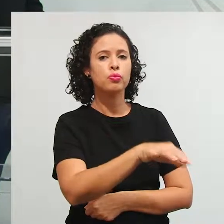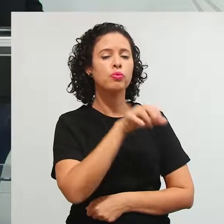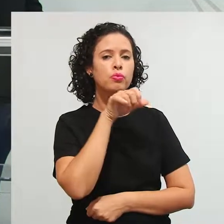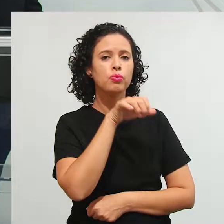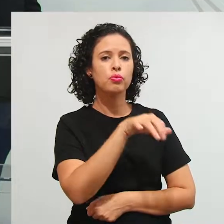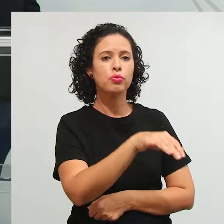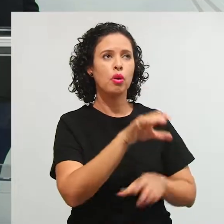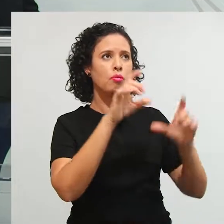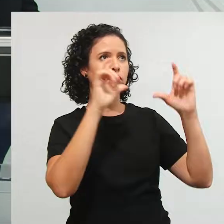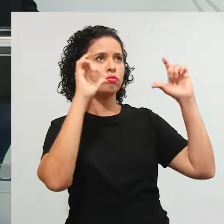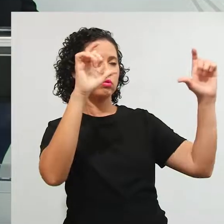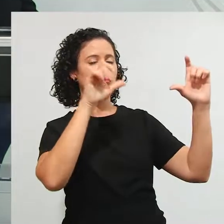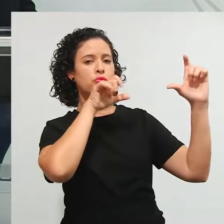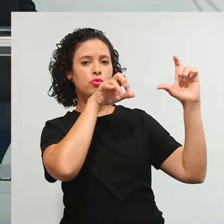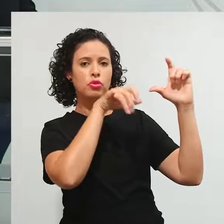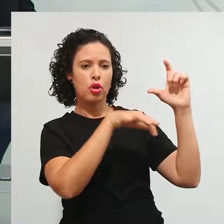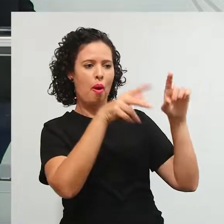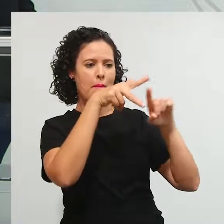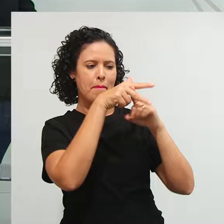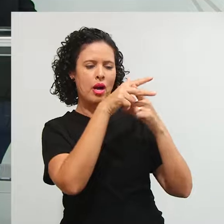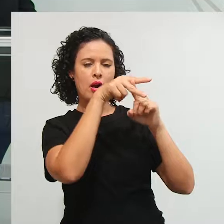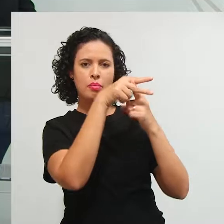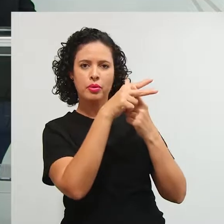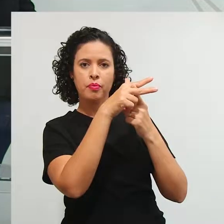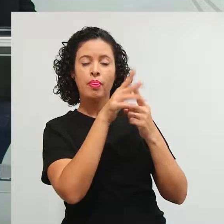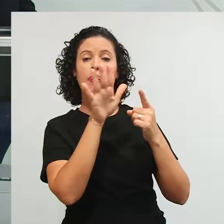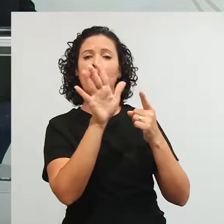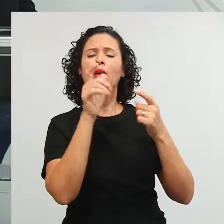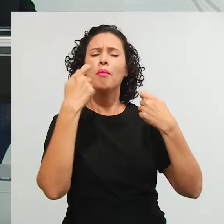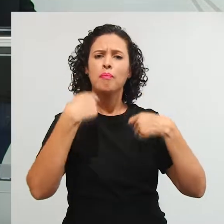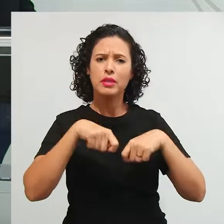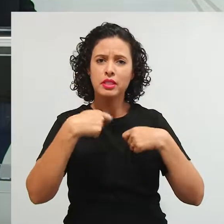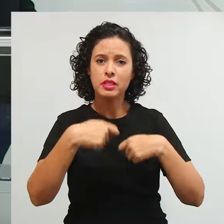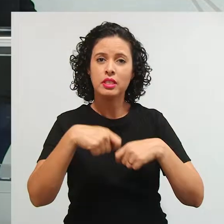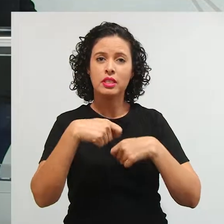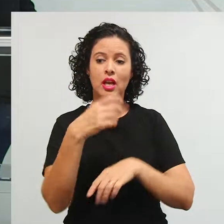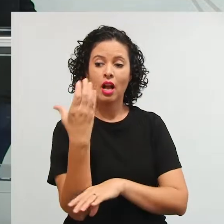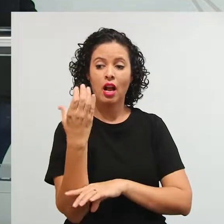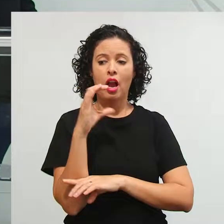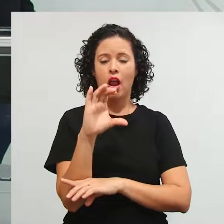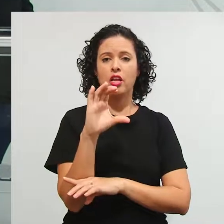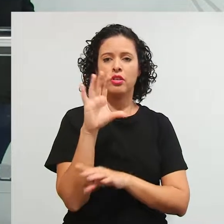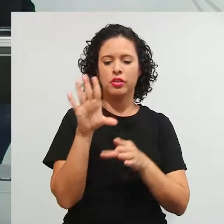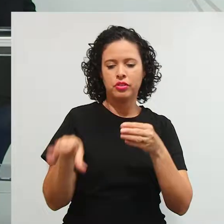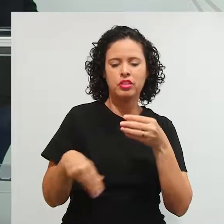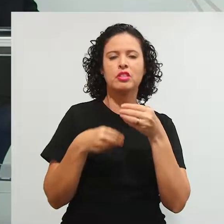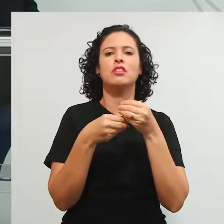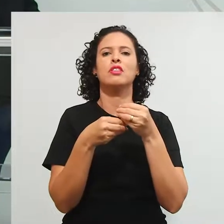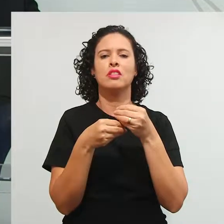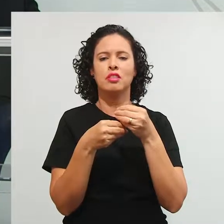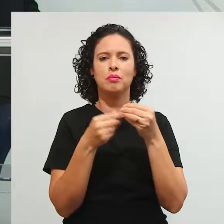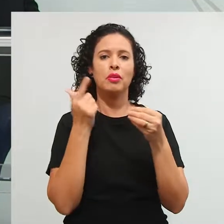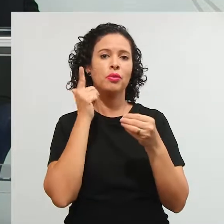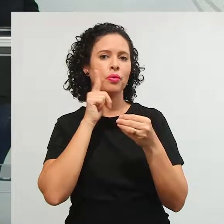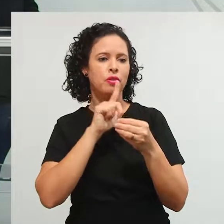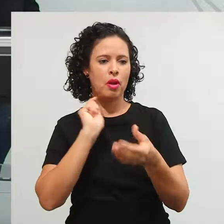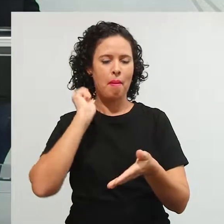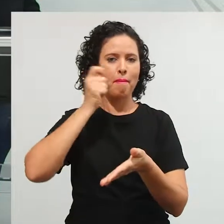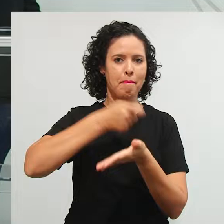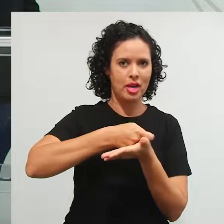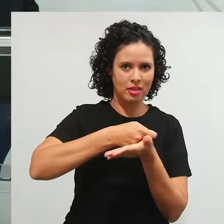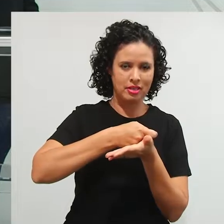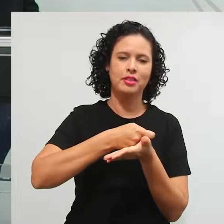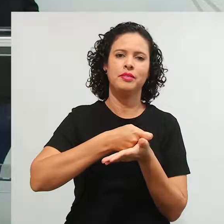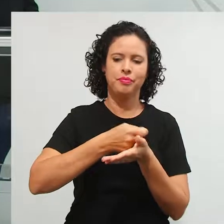precise constituir créditos adicionais para eu quitar aquela